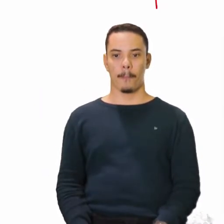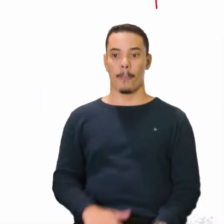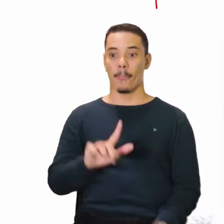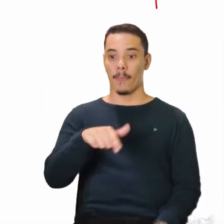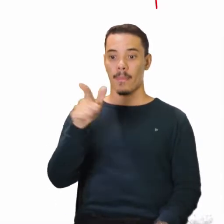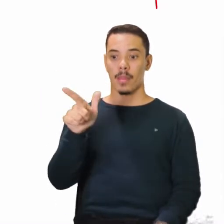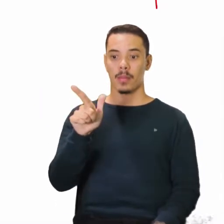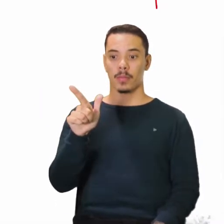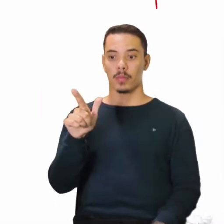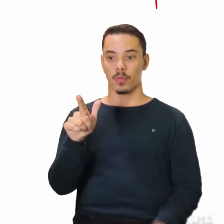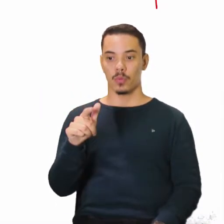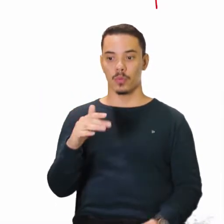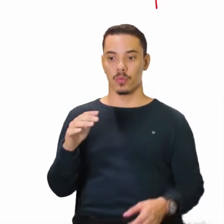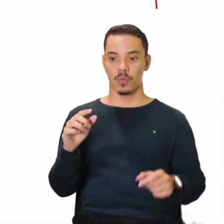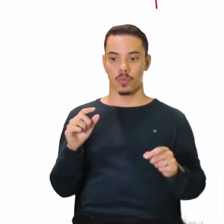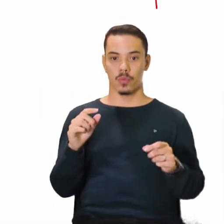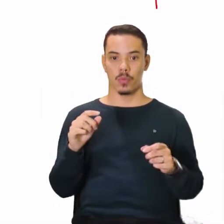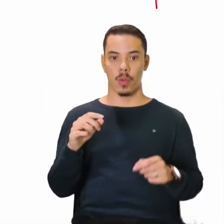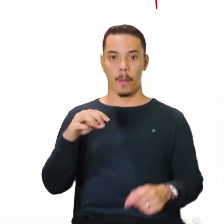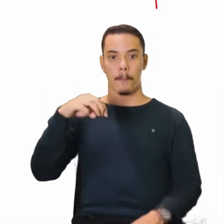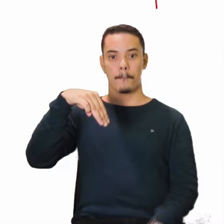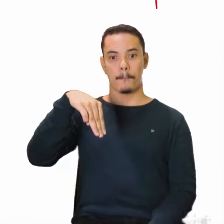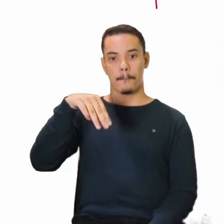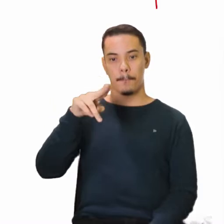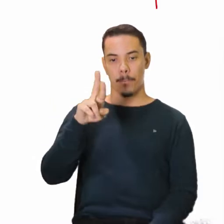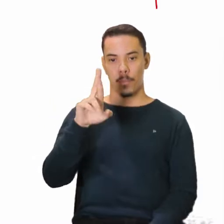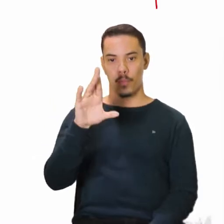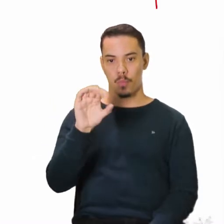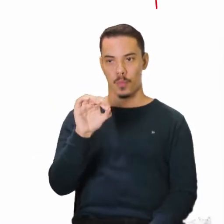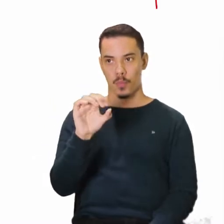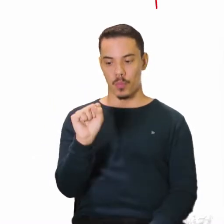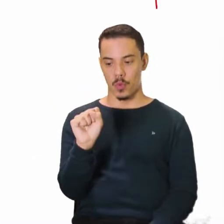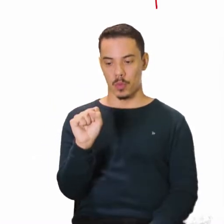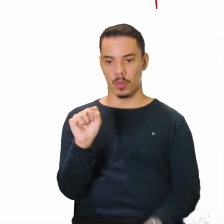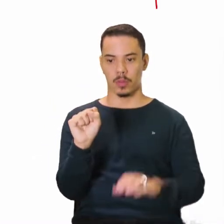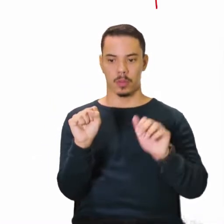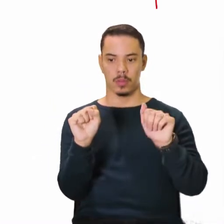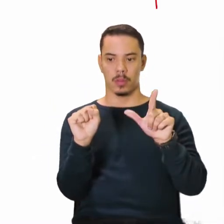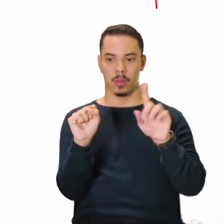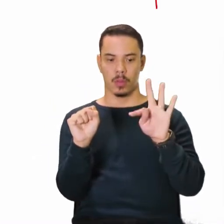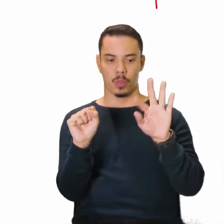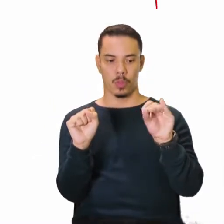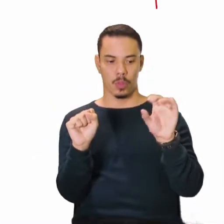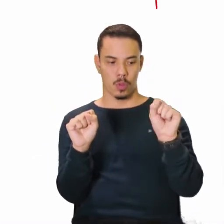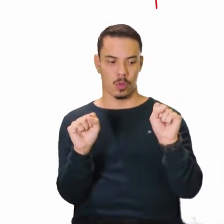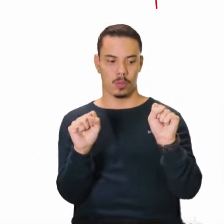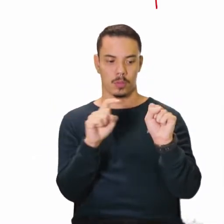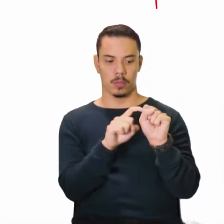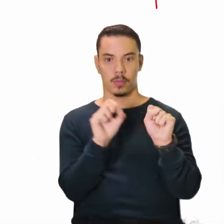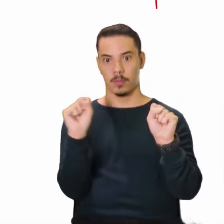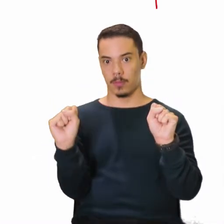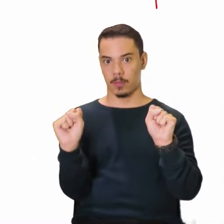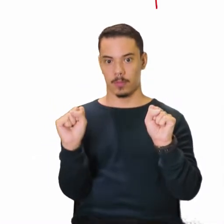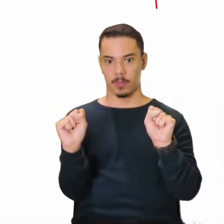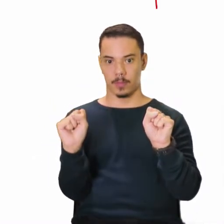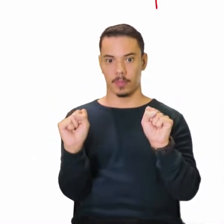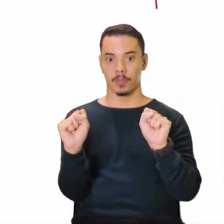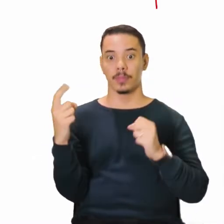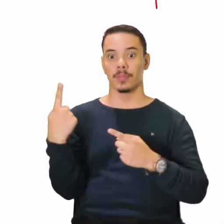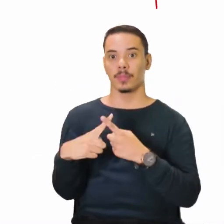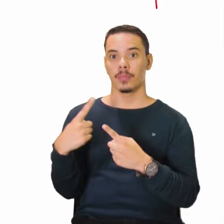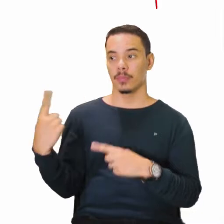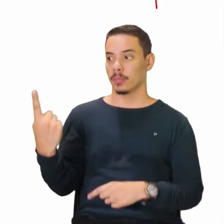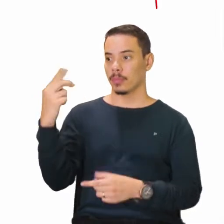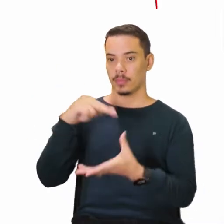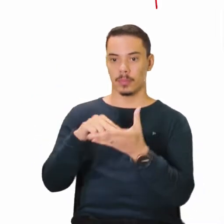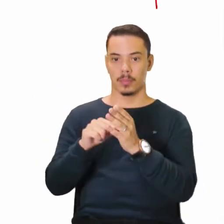né? E nós temos muros altos. O que aconteceu? A palavra que é um adjetivo alto,